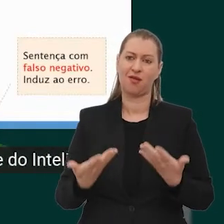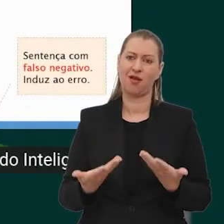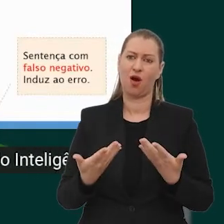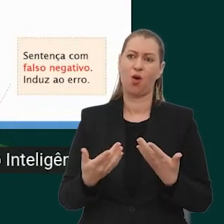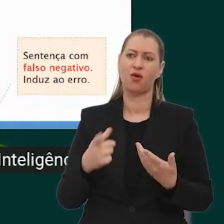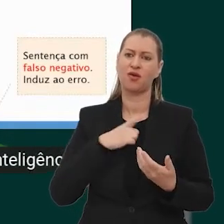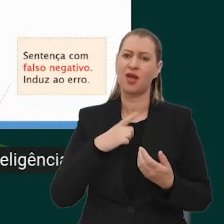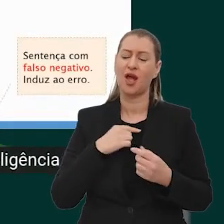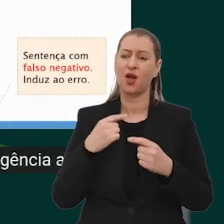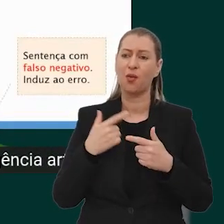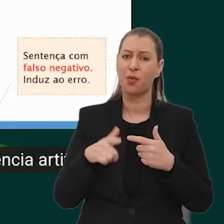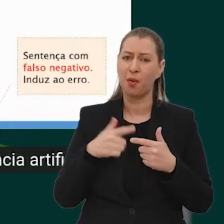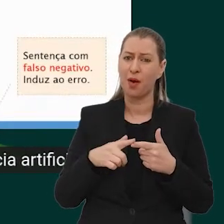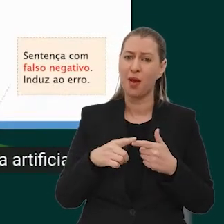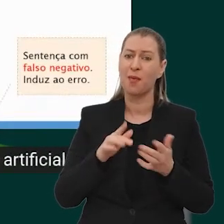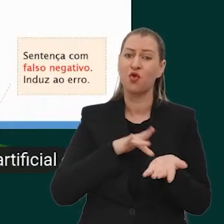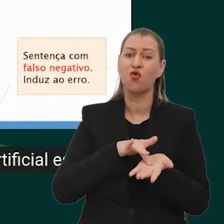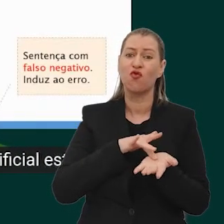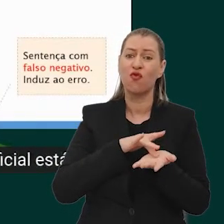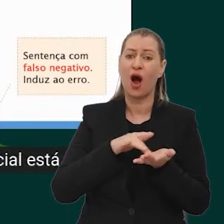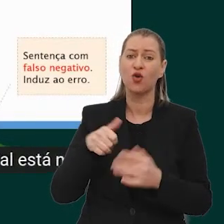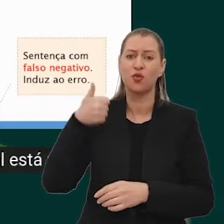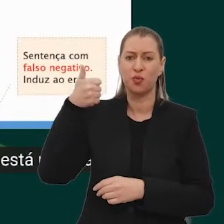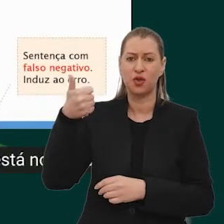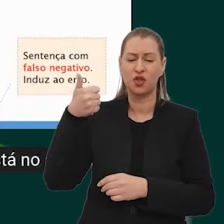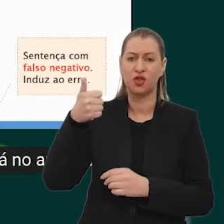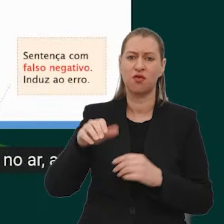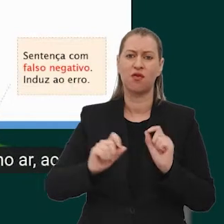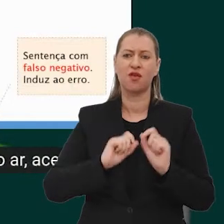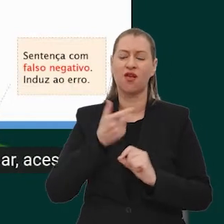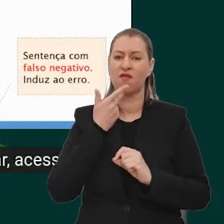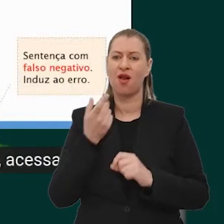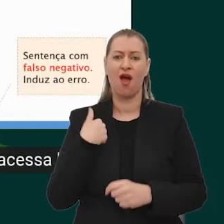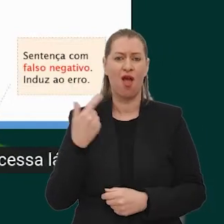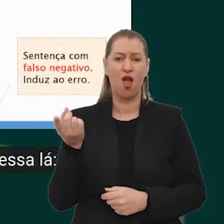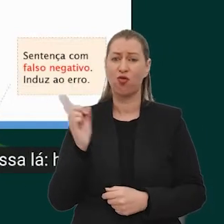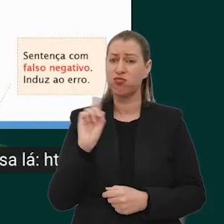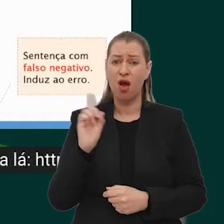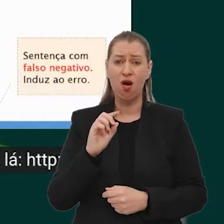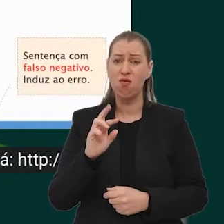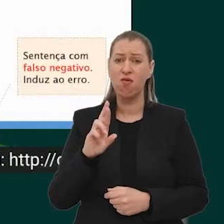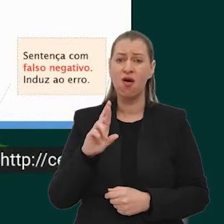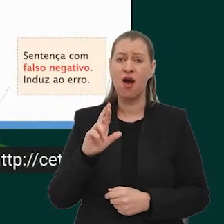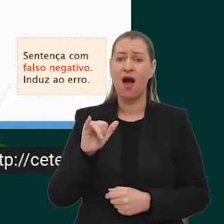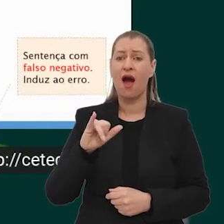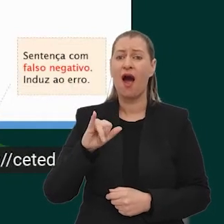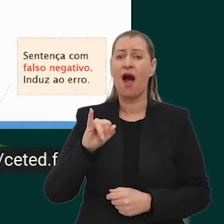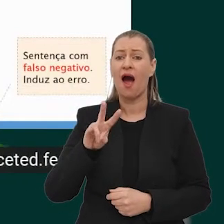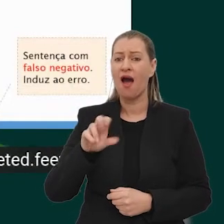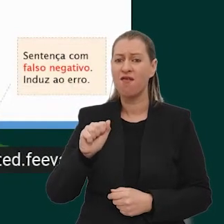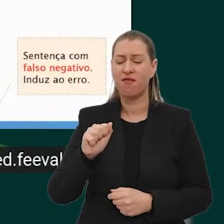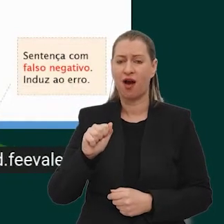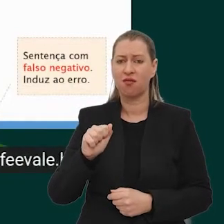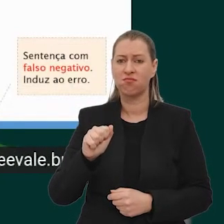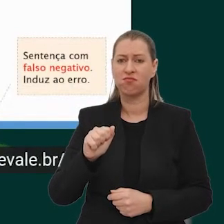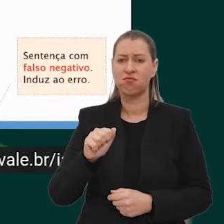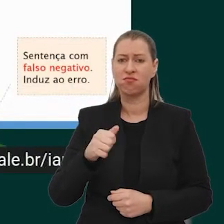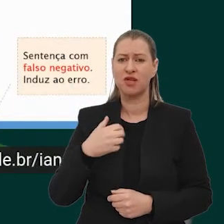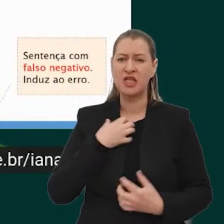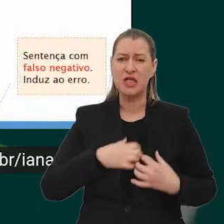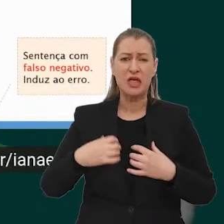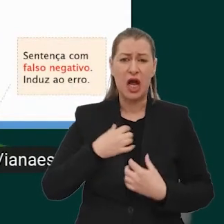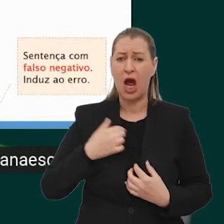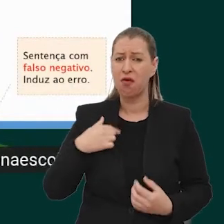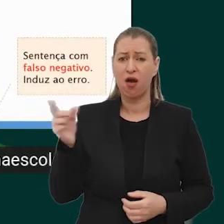positivos. Porque quando você diz que eu não estou com raiva, não é ruim. Mas existe o não